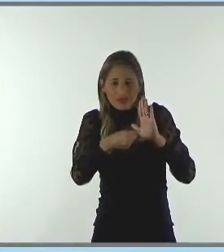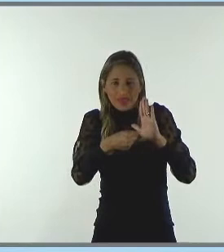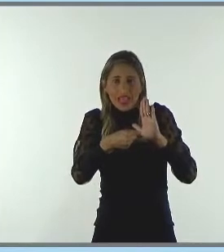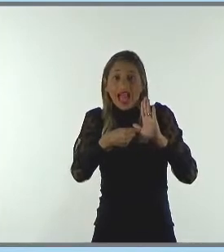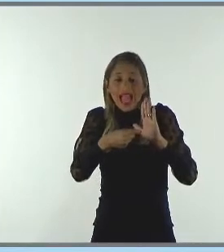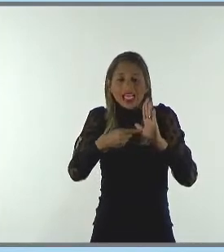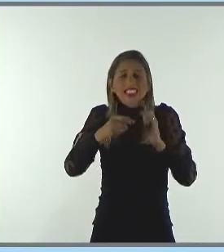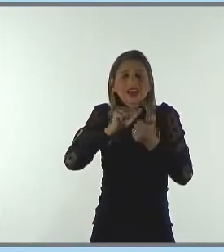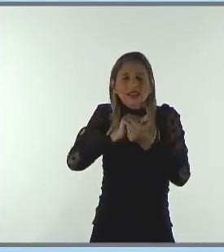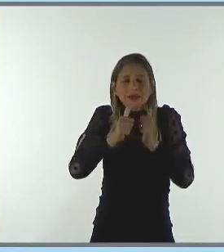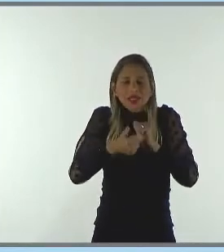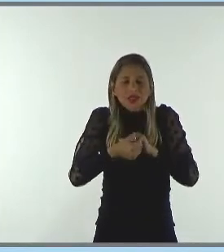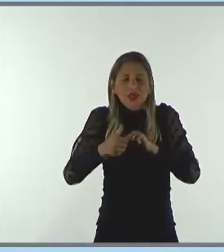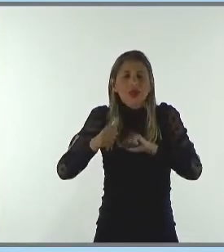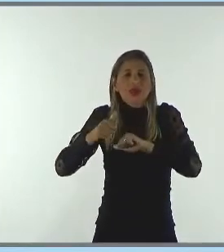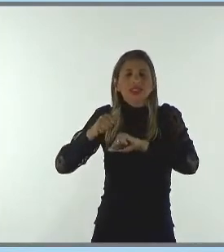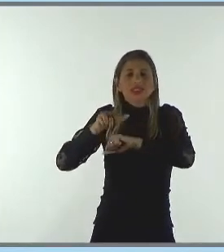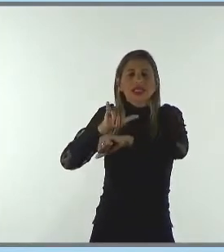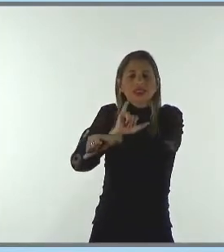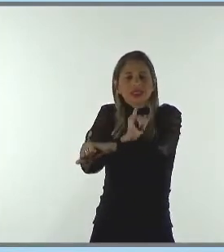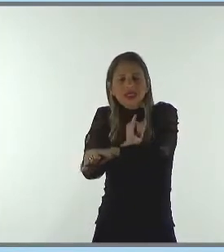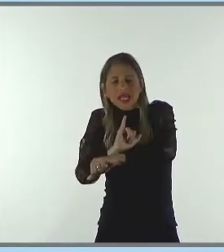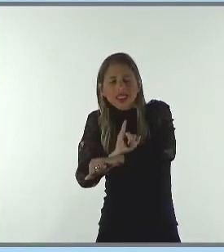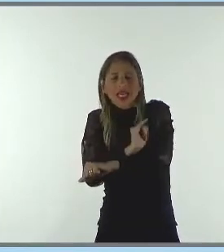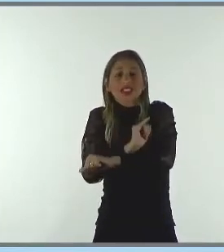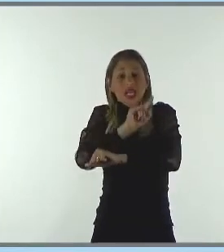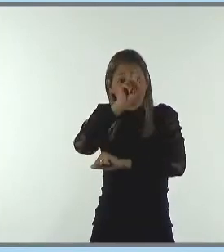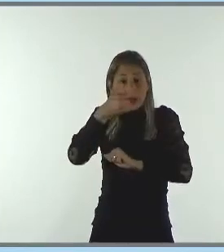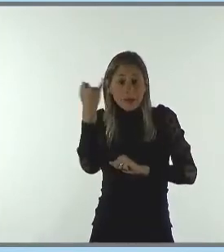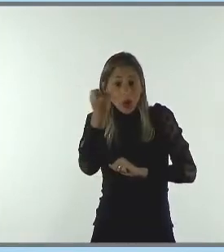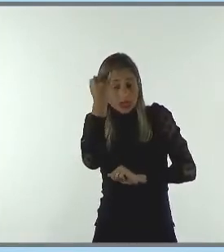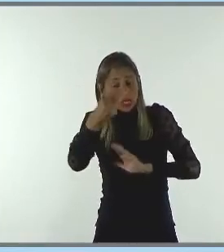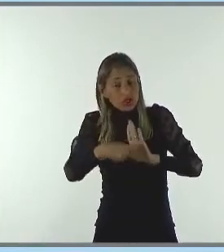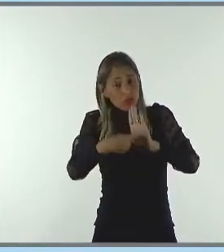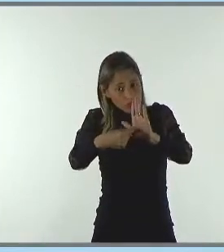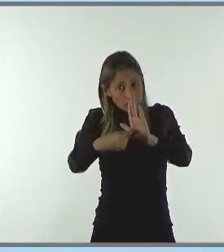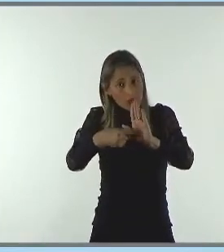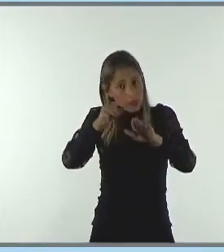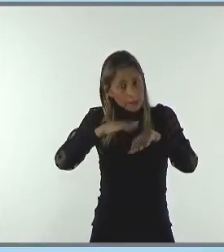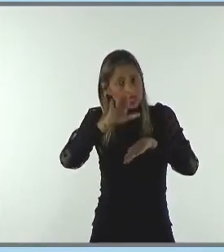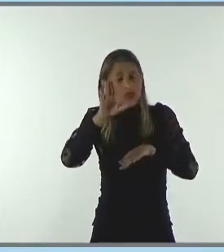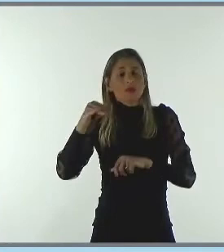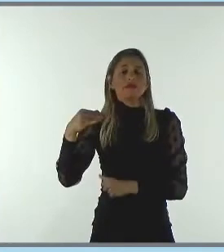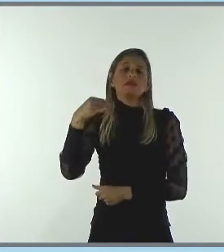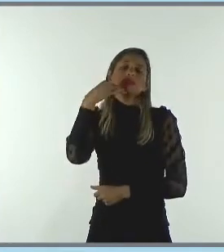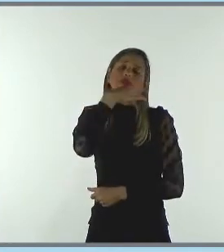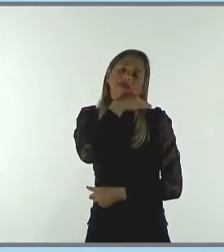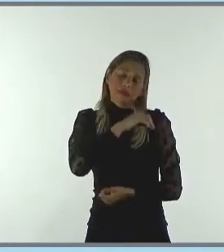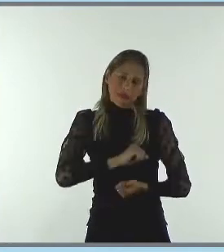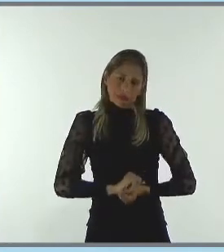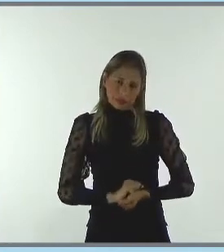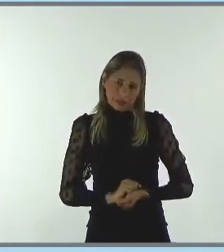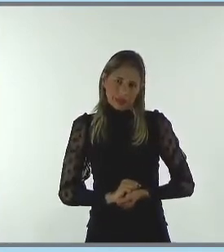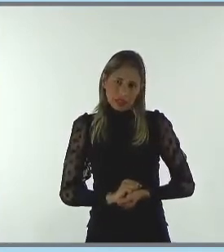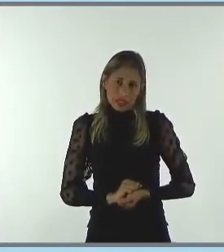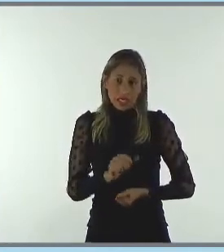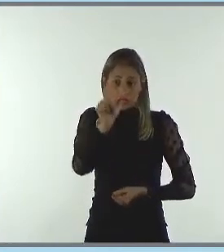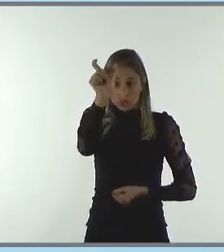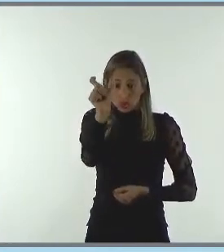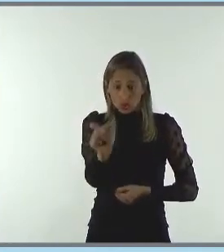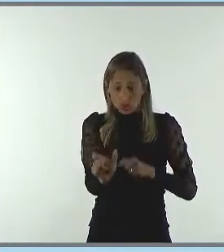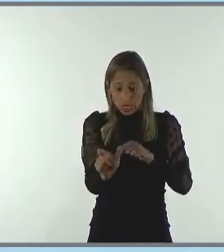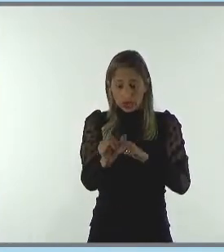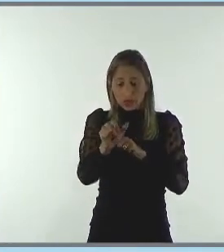desdobramento no selo, né, é importante para mostrar, de novo, uma vez mais, a percepção do sujeito individual